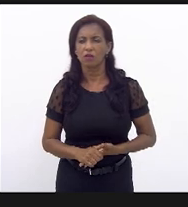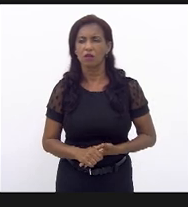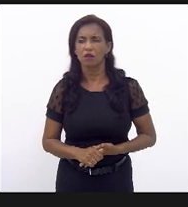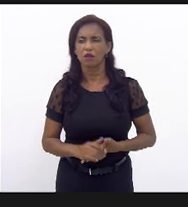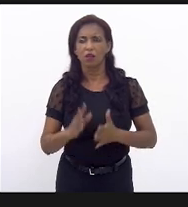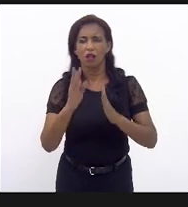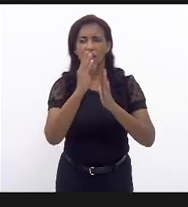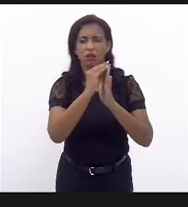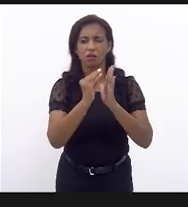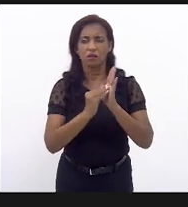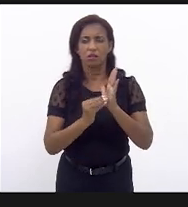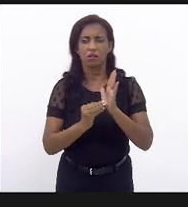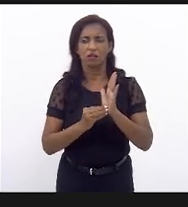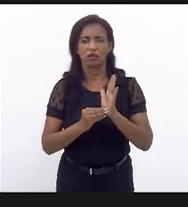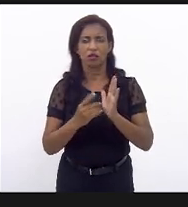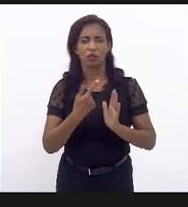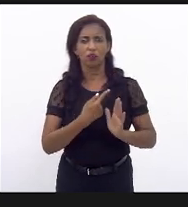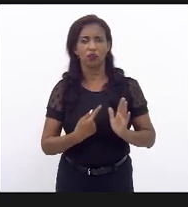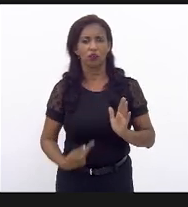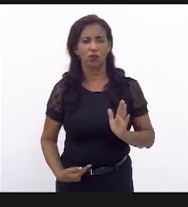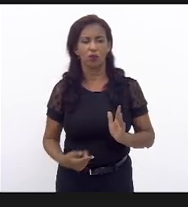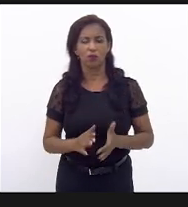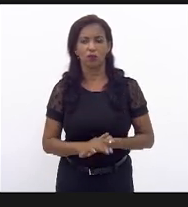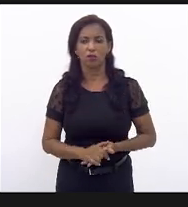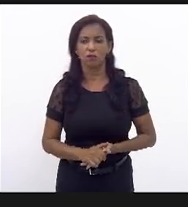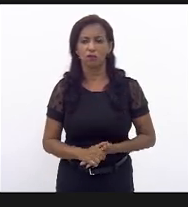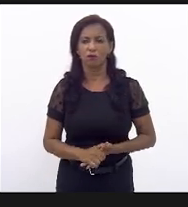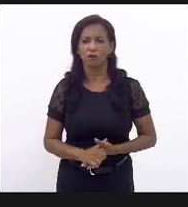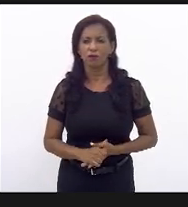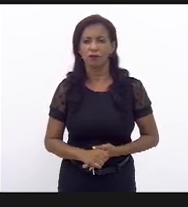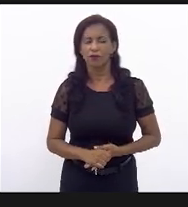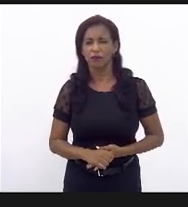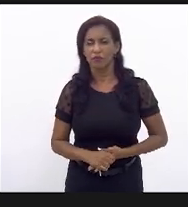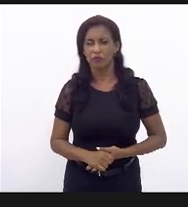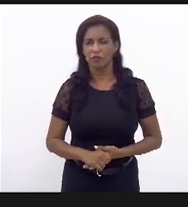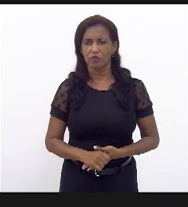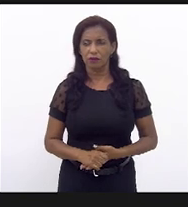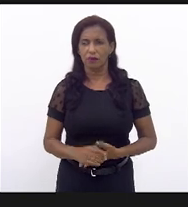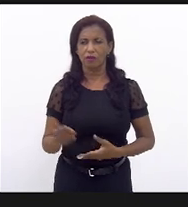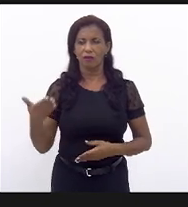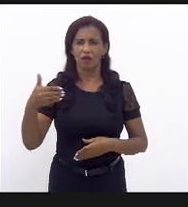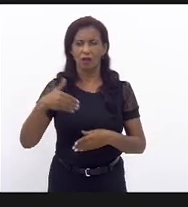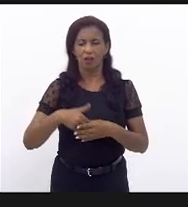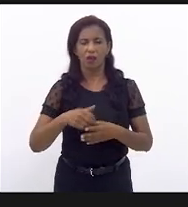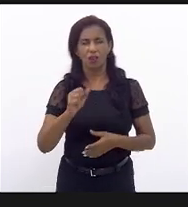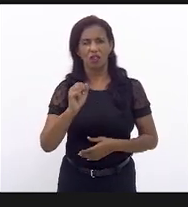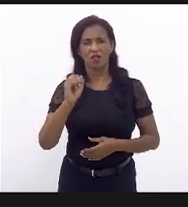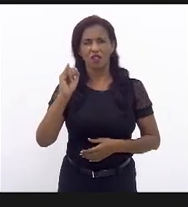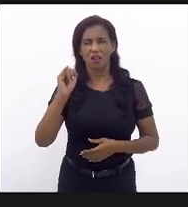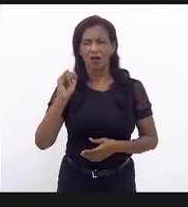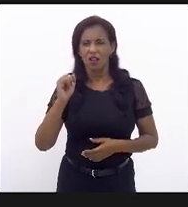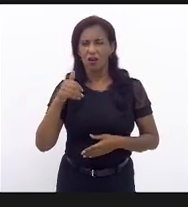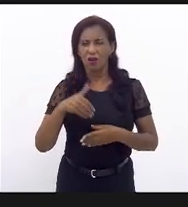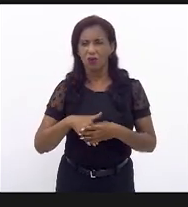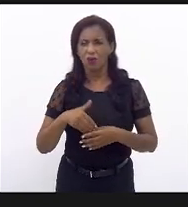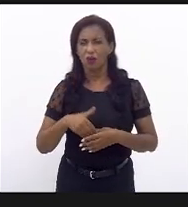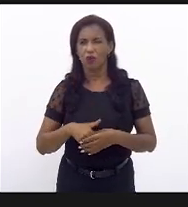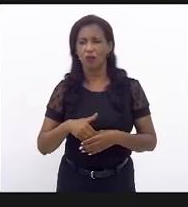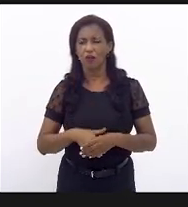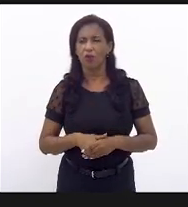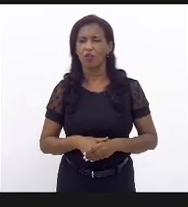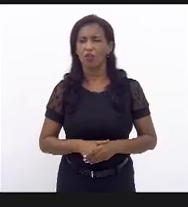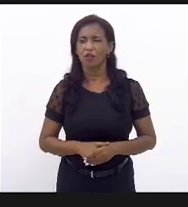agendas do governador. Mas como o governador indicou, eu voto sim, confiando no governador. E